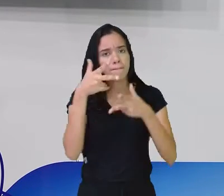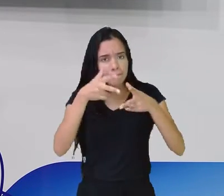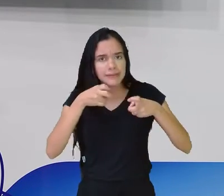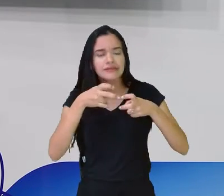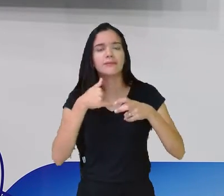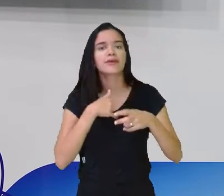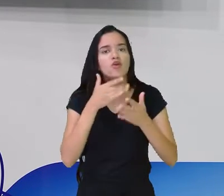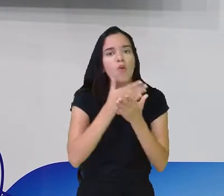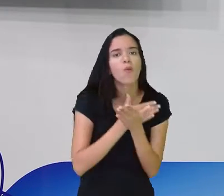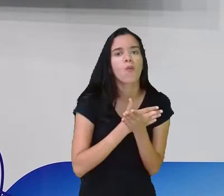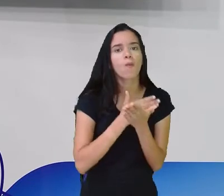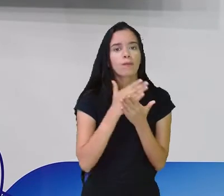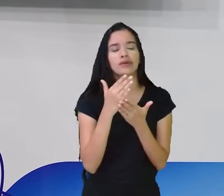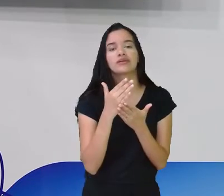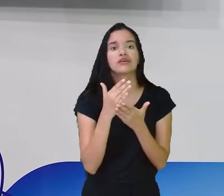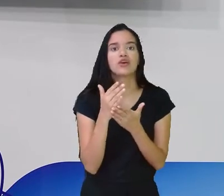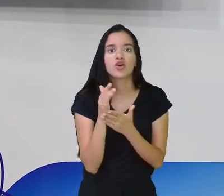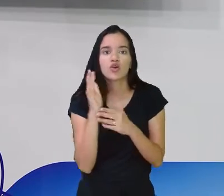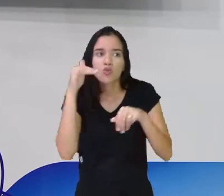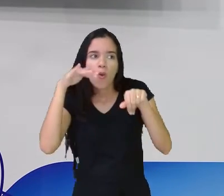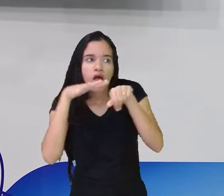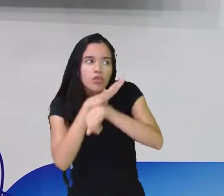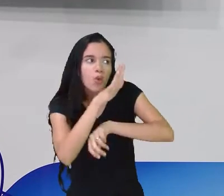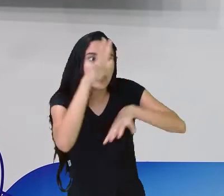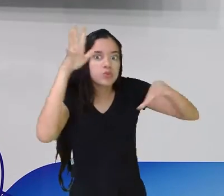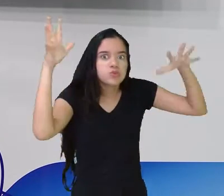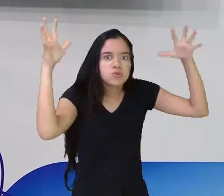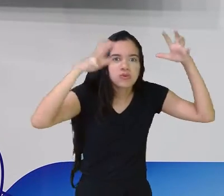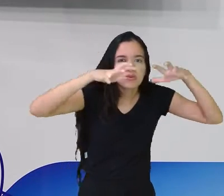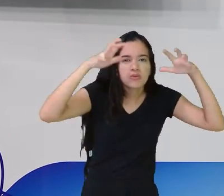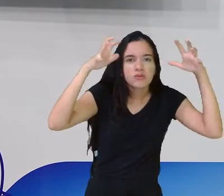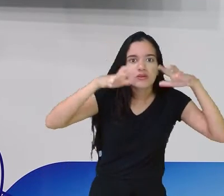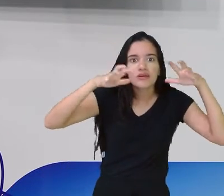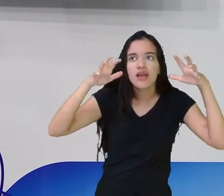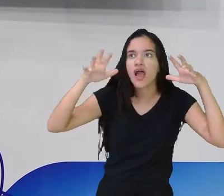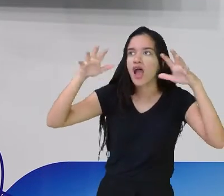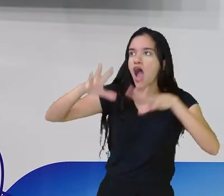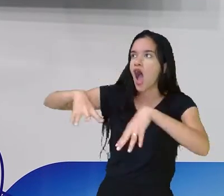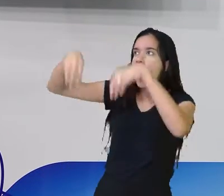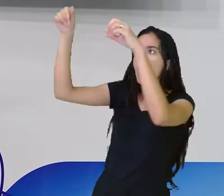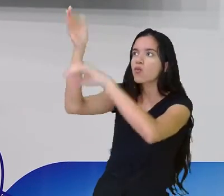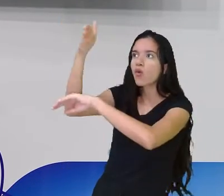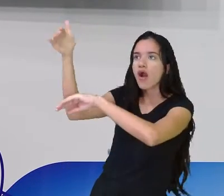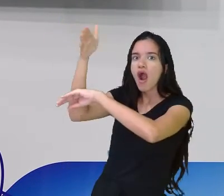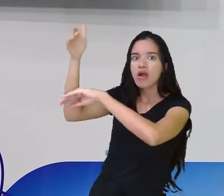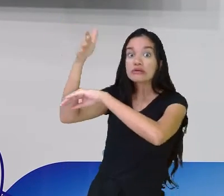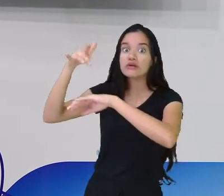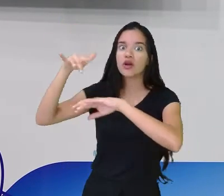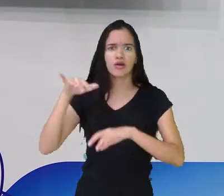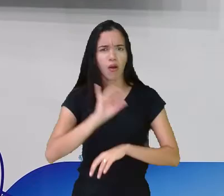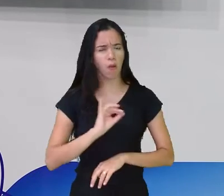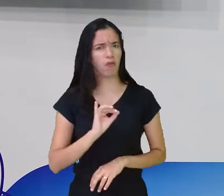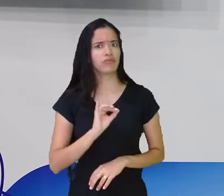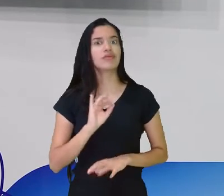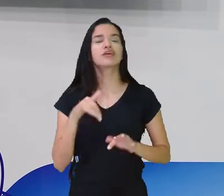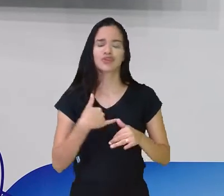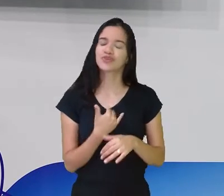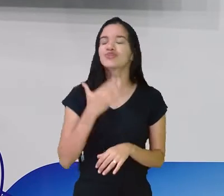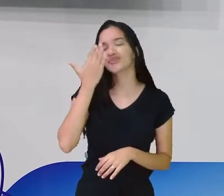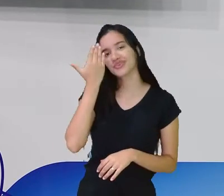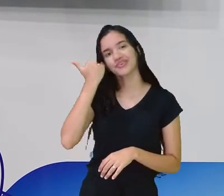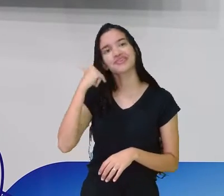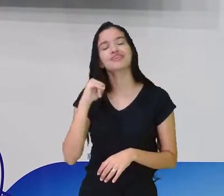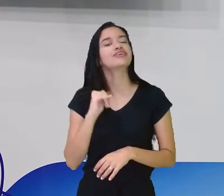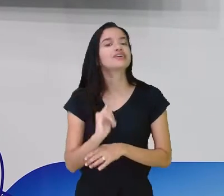começo a contar a história assim, numa noite sombria, em meio a um castelo mal assombrado, oi, já sei que é